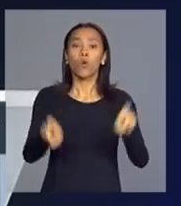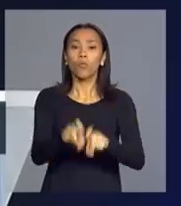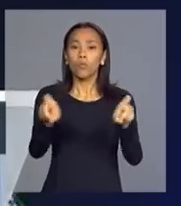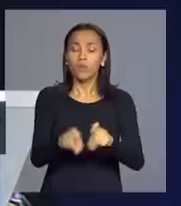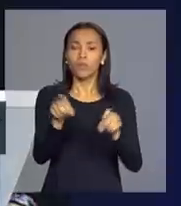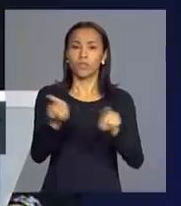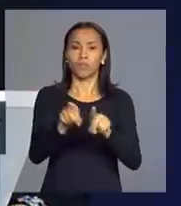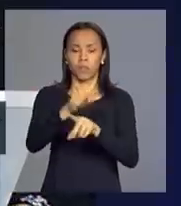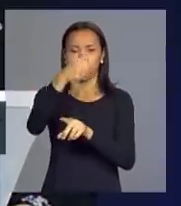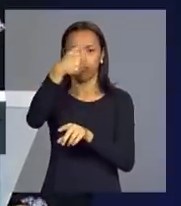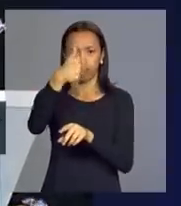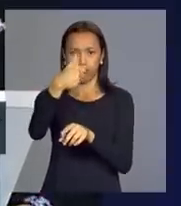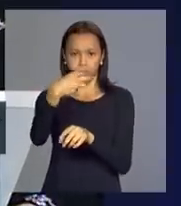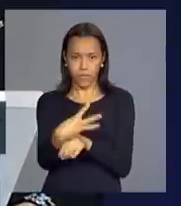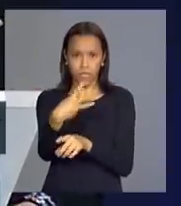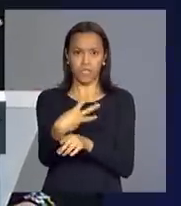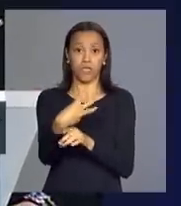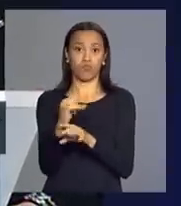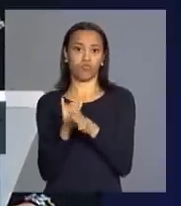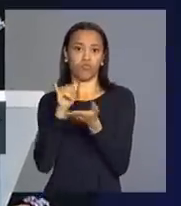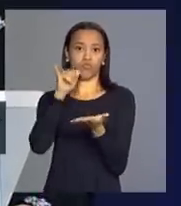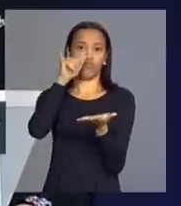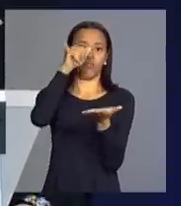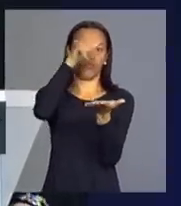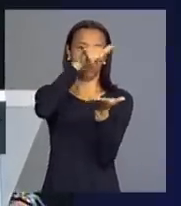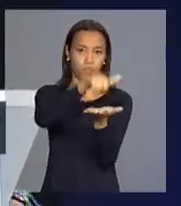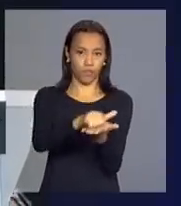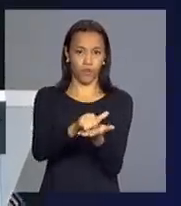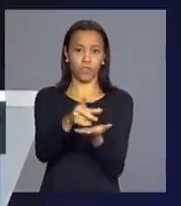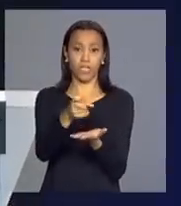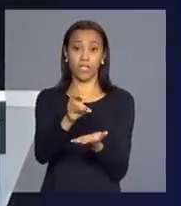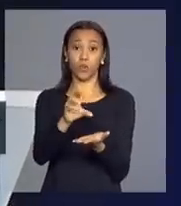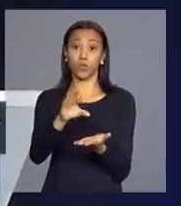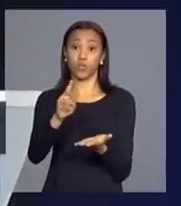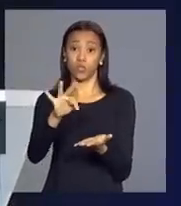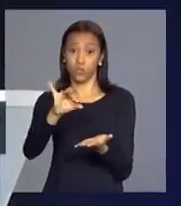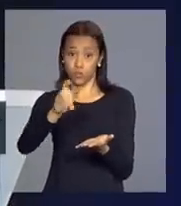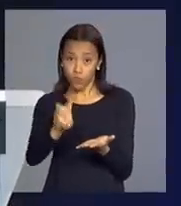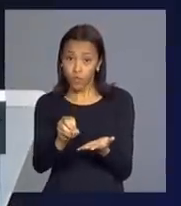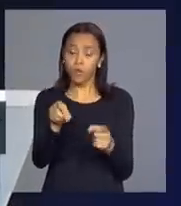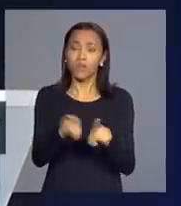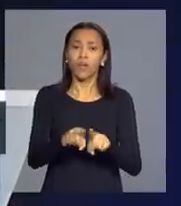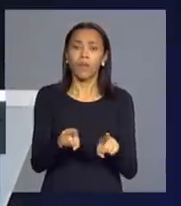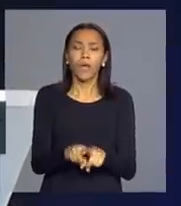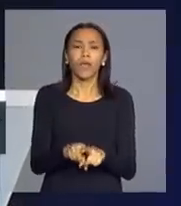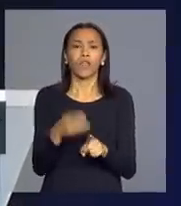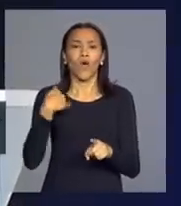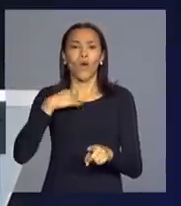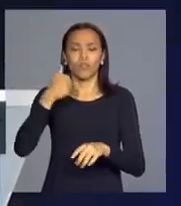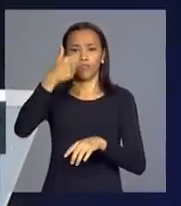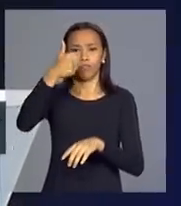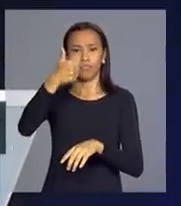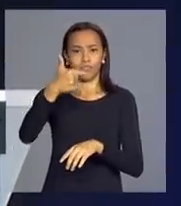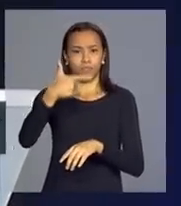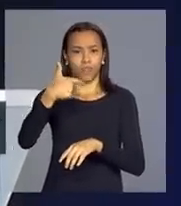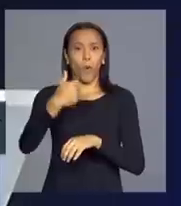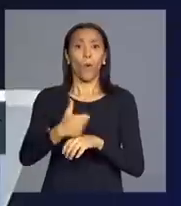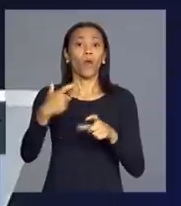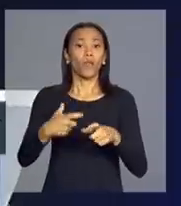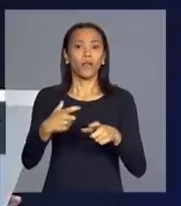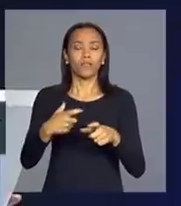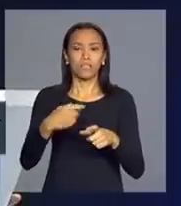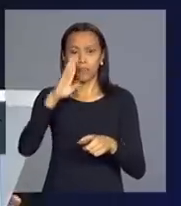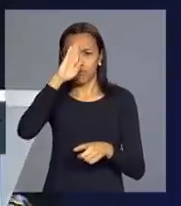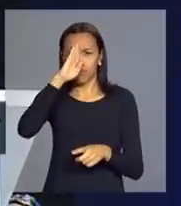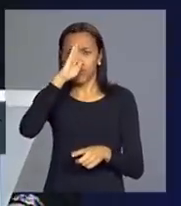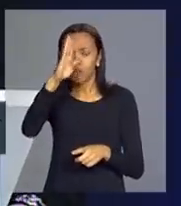terceira no de aviões executivos, ocupamos também posição de liderança na questão